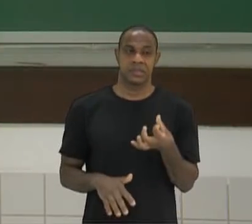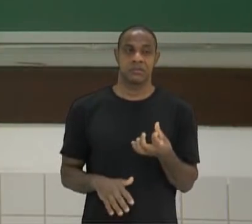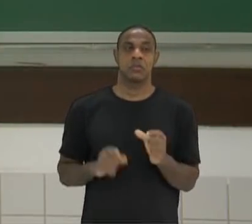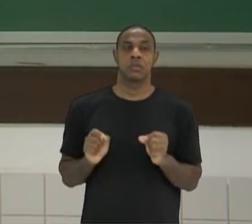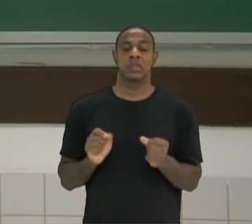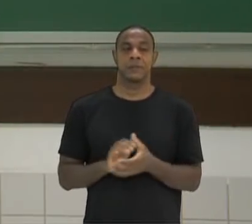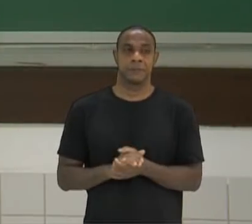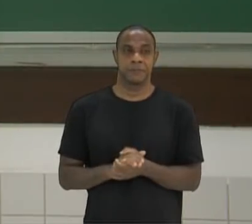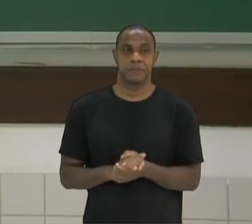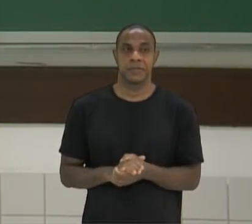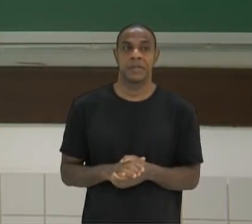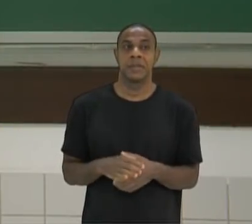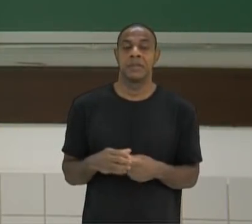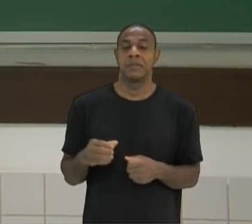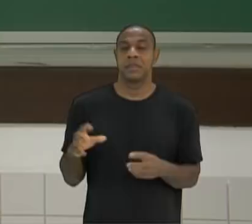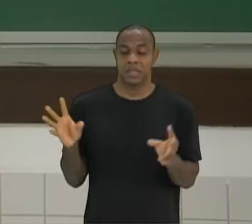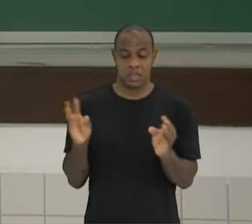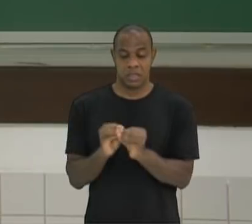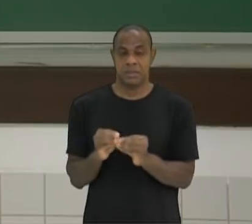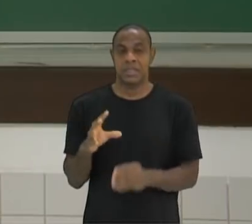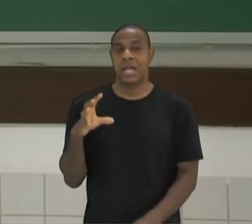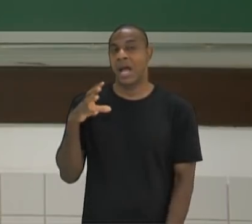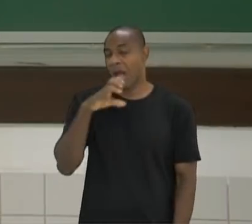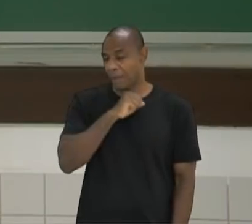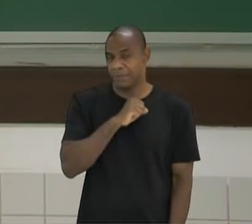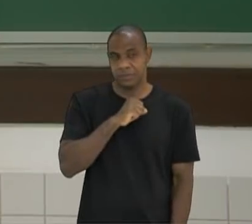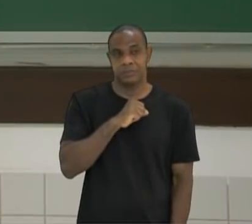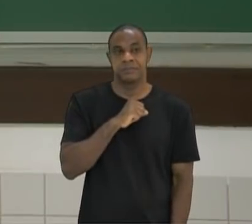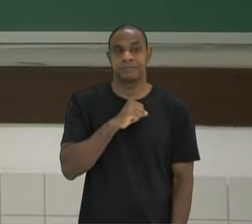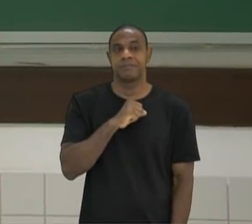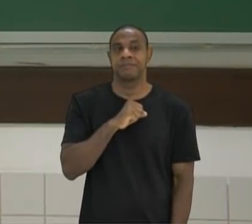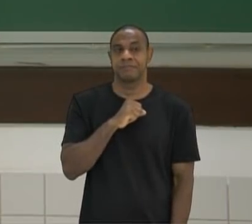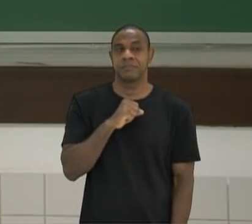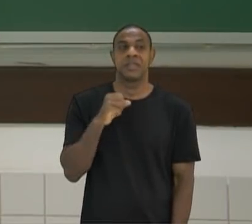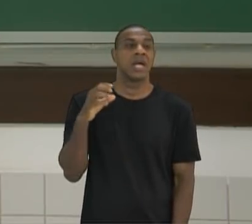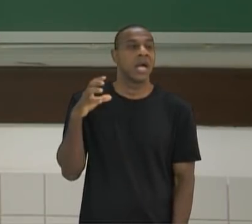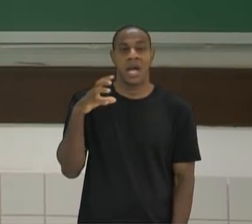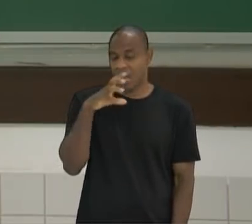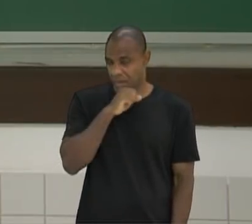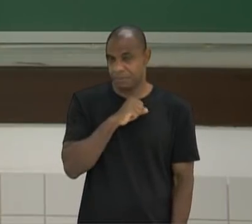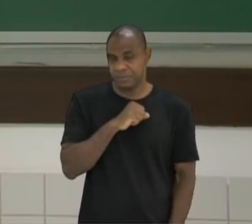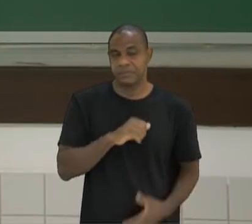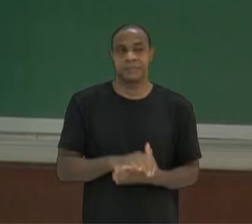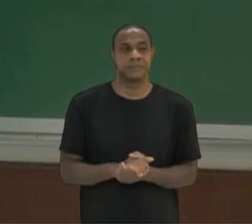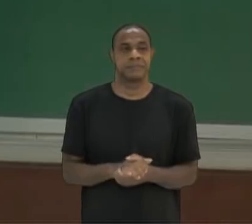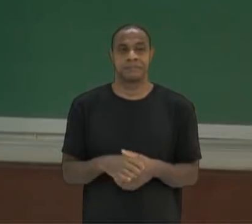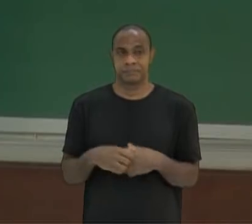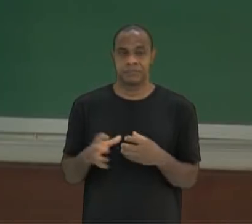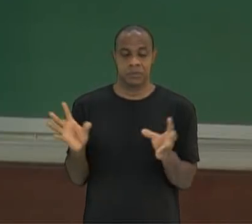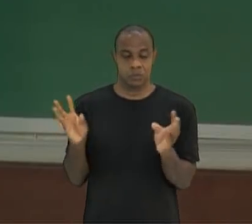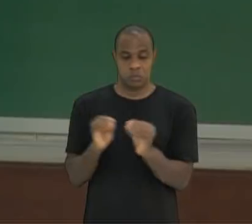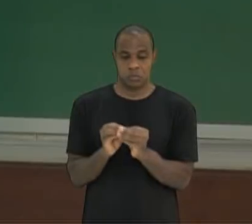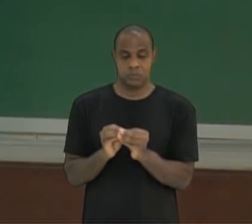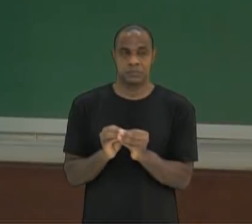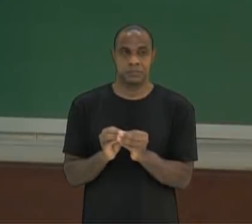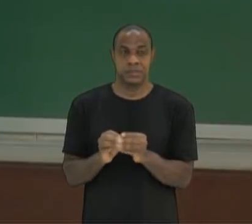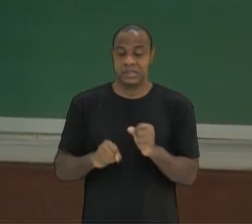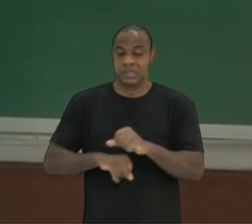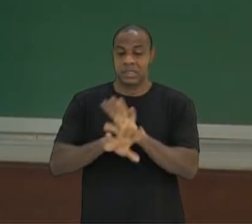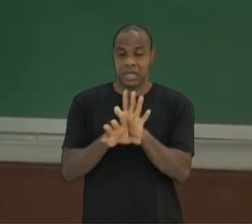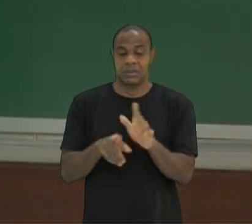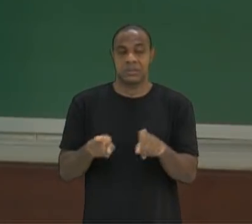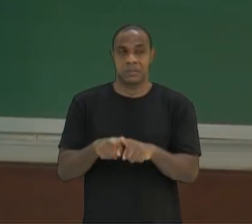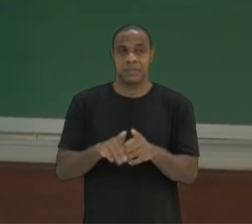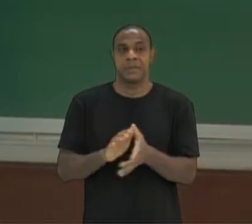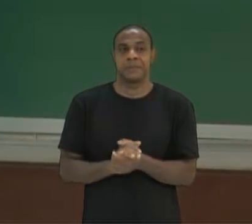o resumo deve ser breve e objetivo. Né? Tem que ser bem menor que o texto original. Por quê? Porque no meu resumo eu só vou trazer